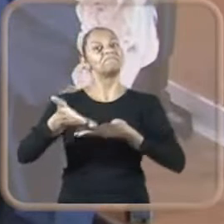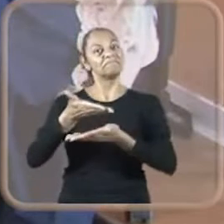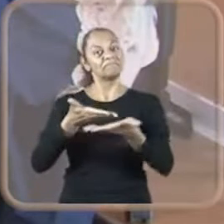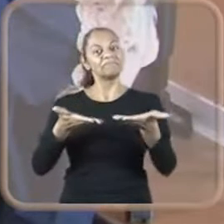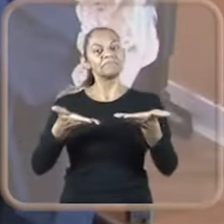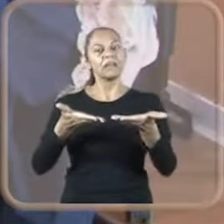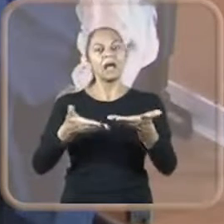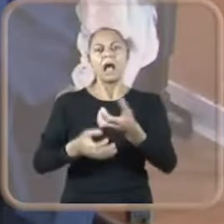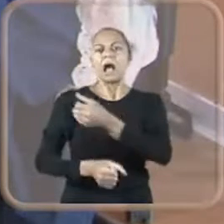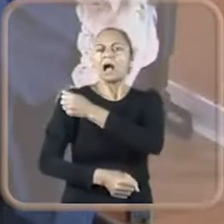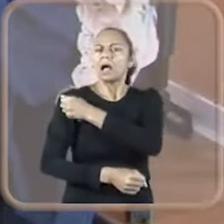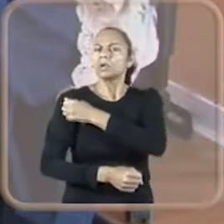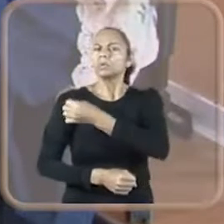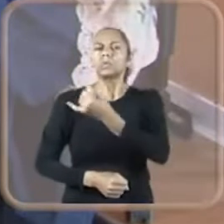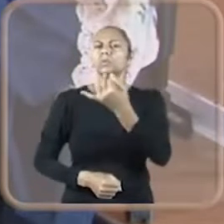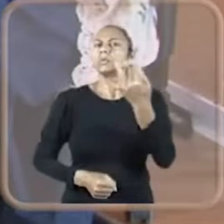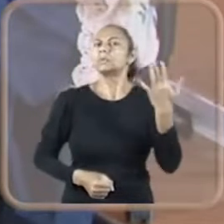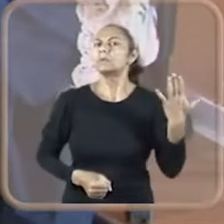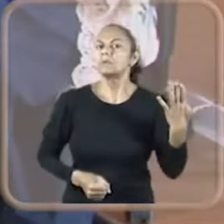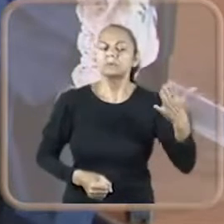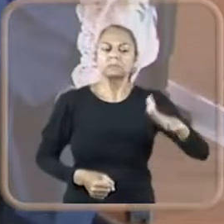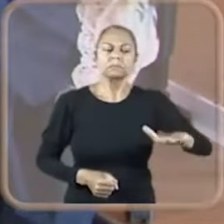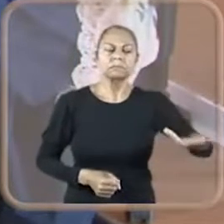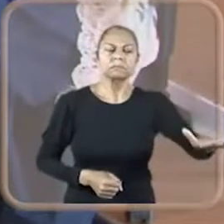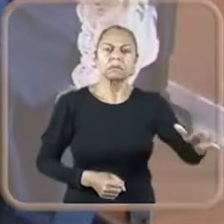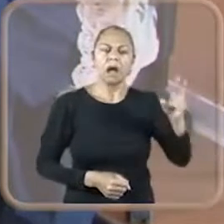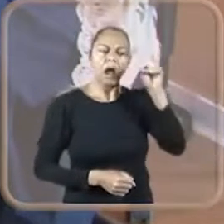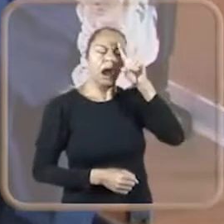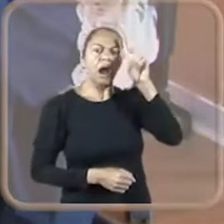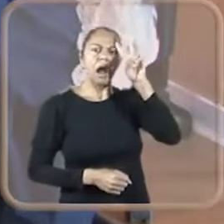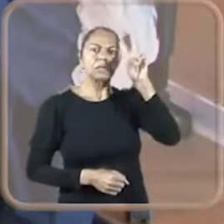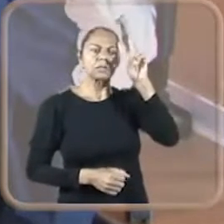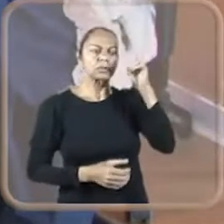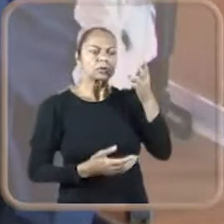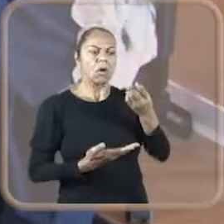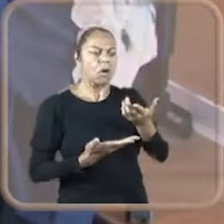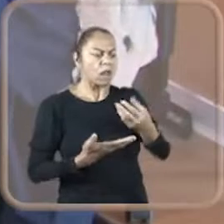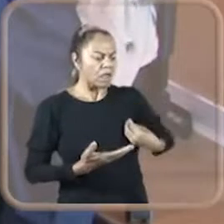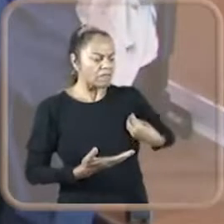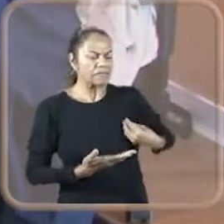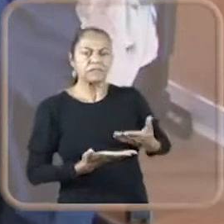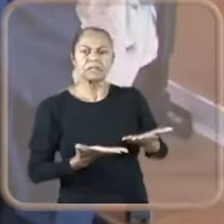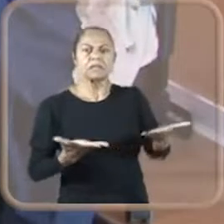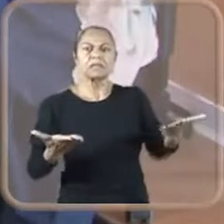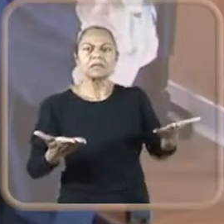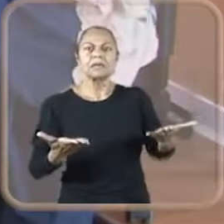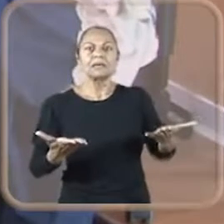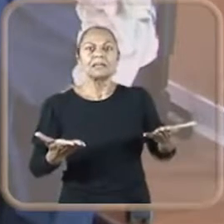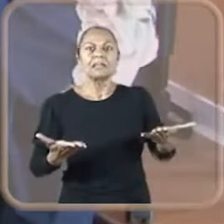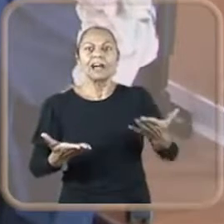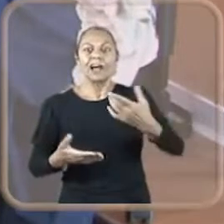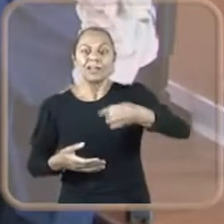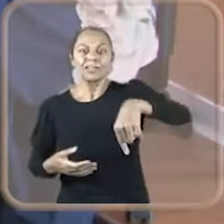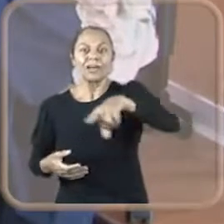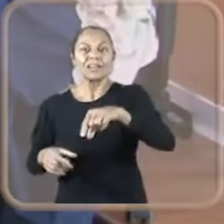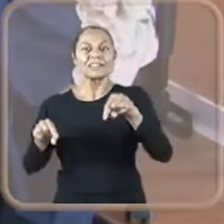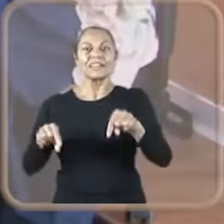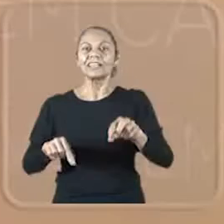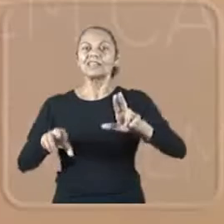sua teve. Quantos alunos novinhos têm uma história de vida que todos nós aqui nesse estúdio jamais vamos